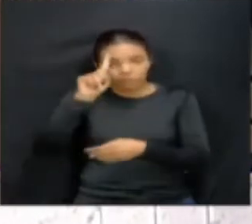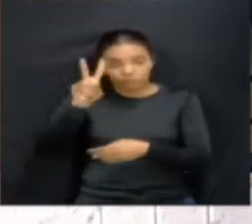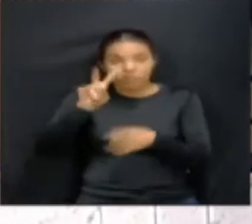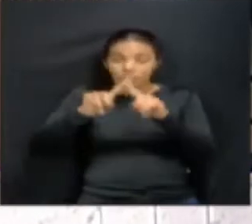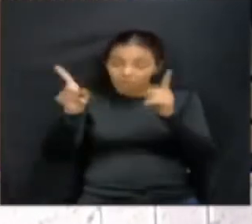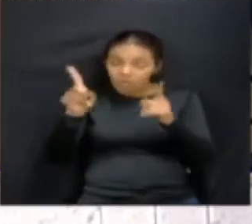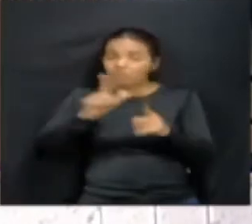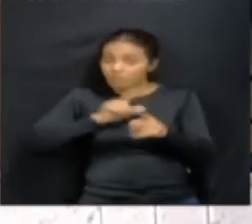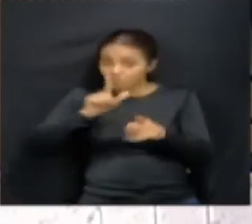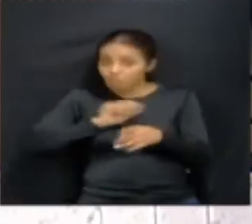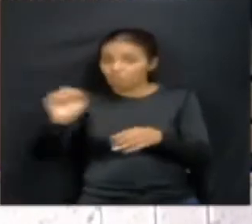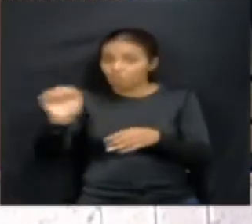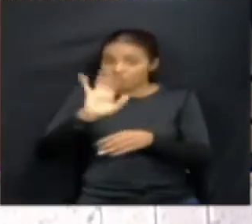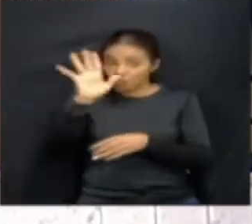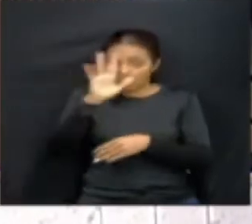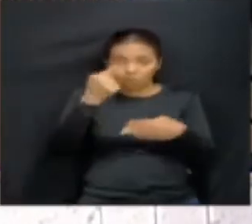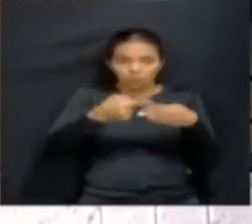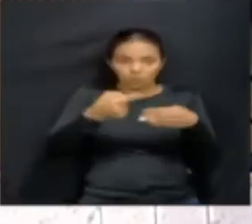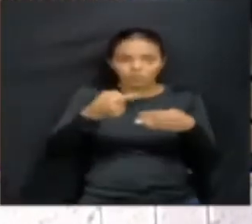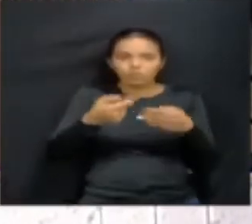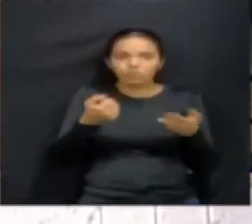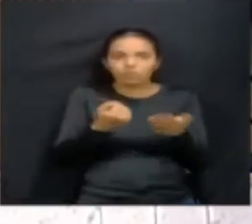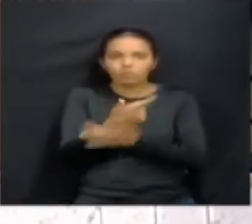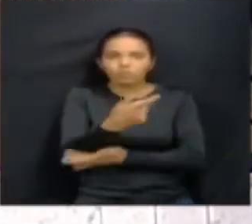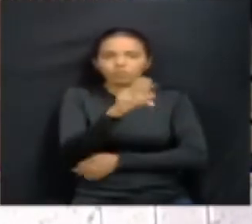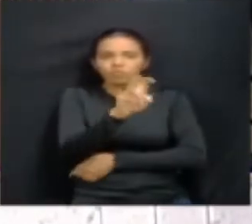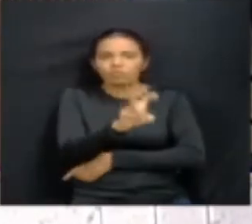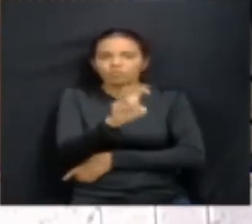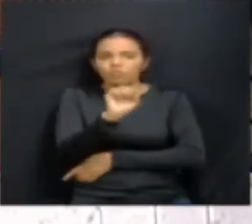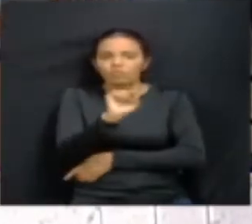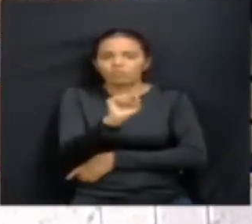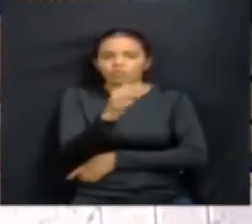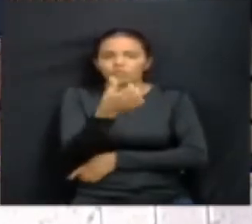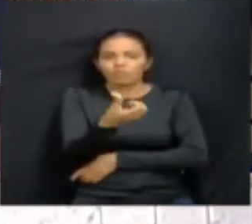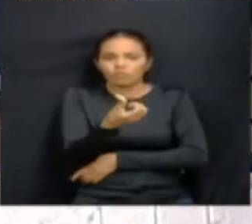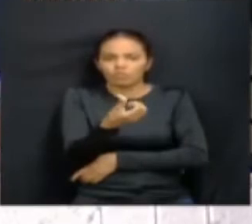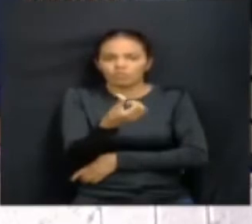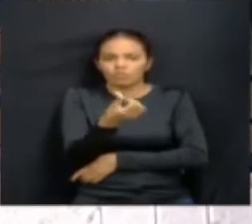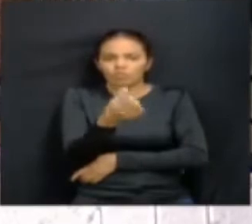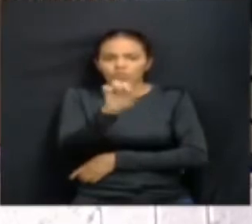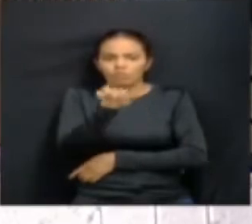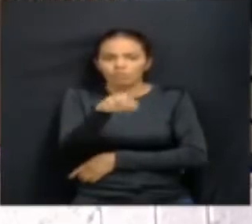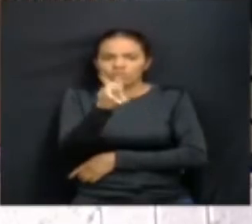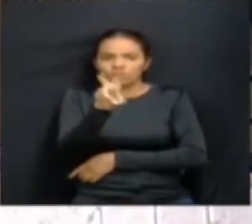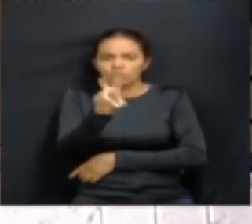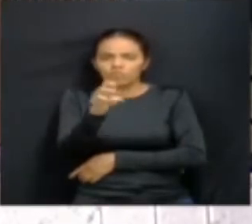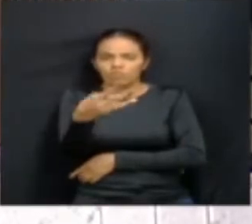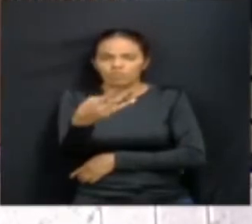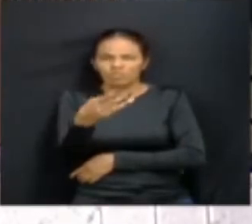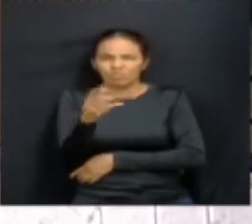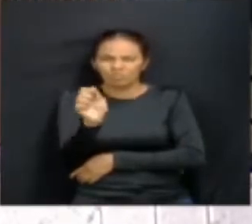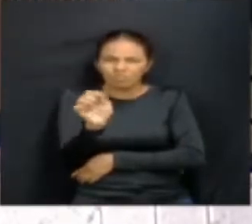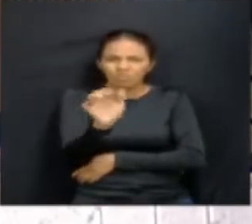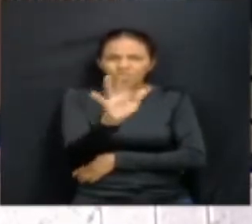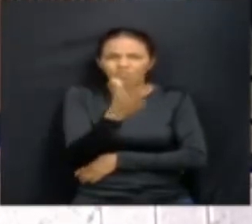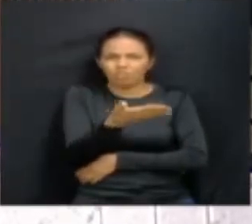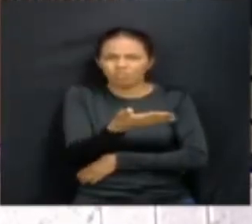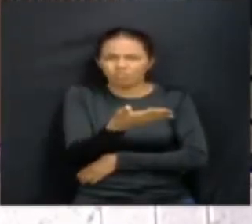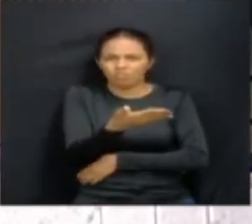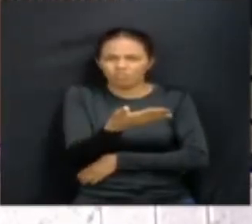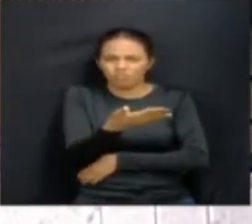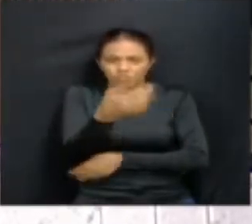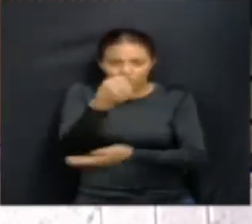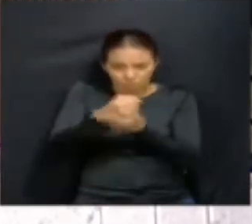br-376 vai fazer com seja 586 e 53 o começo do leilão o contrato de hoje de